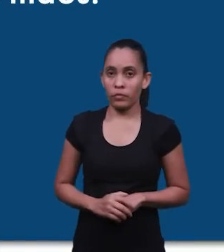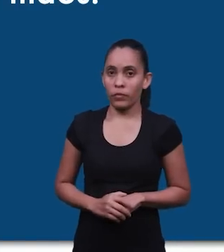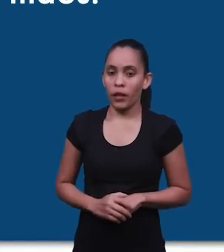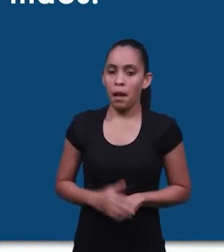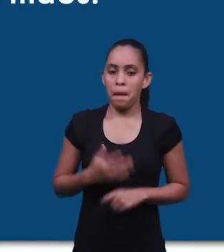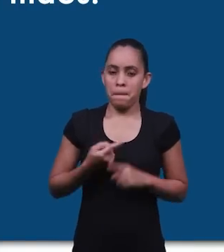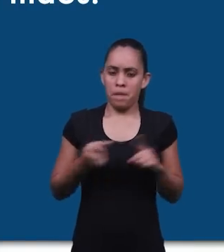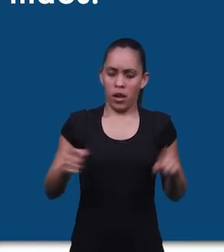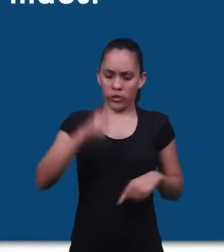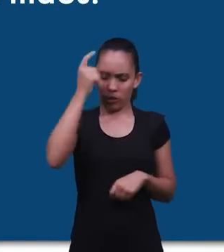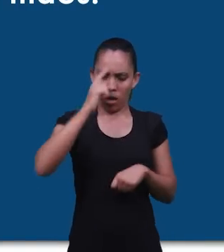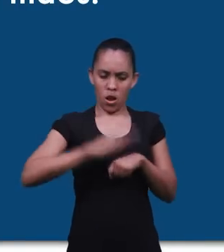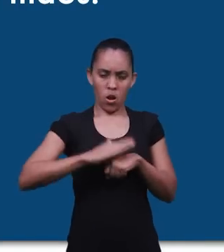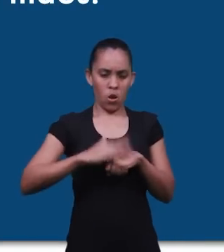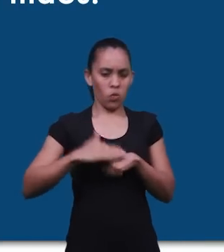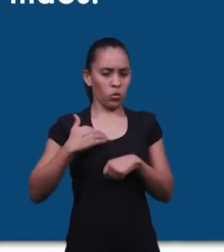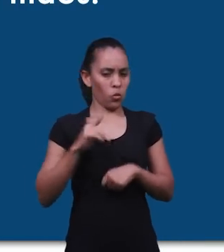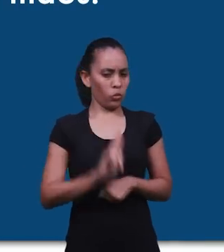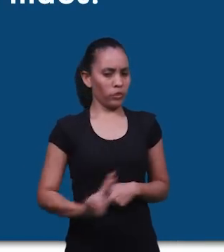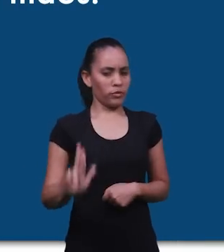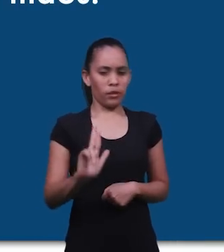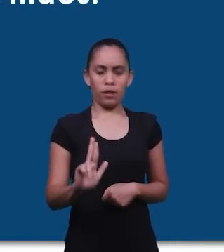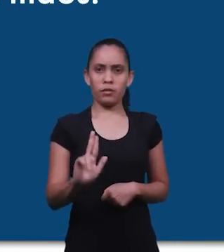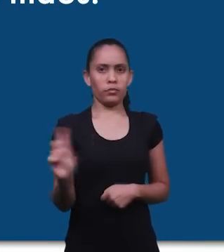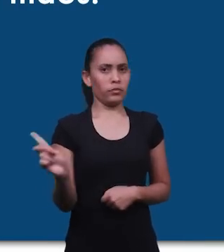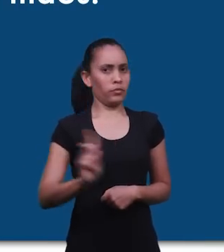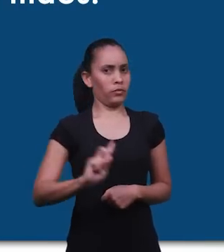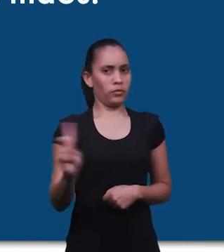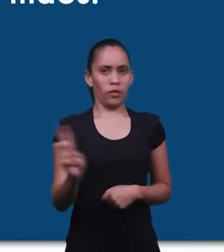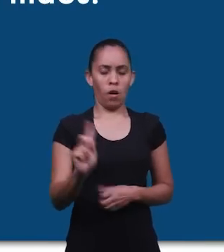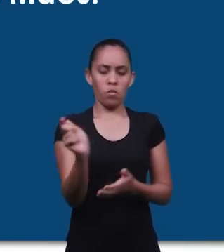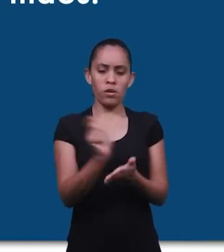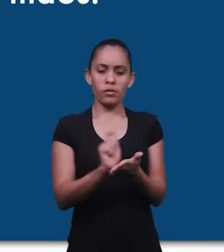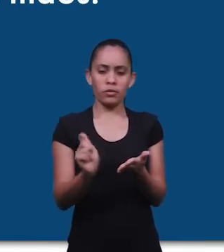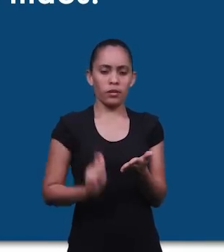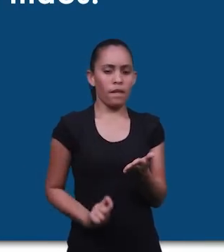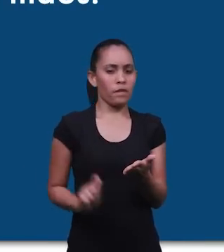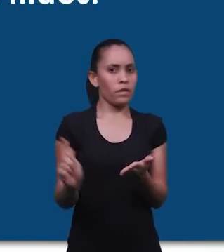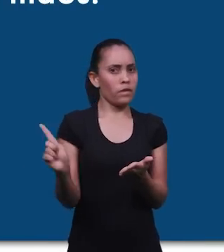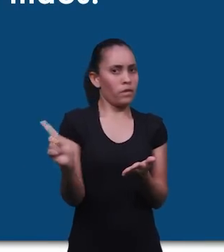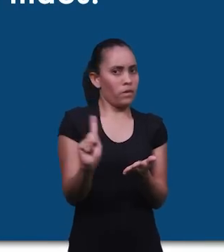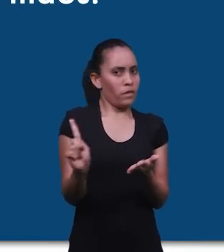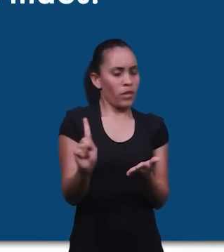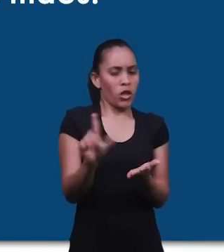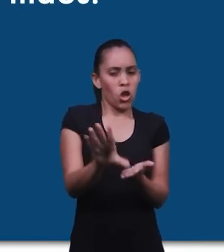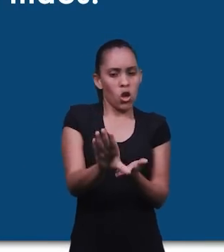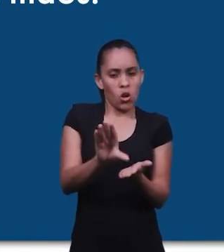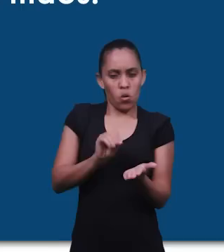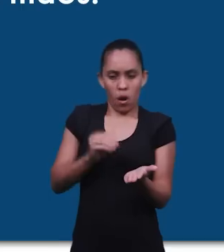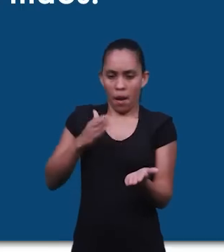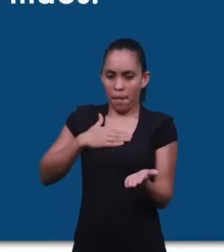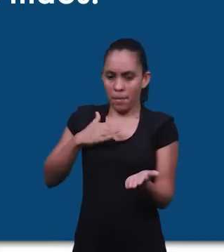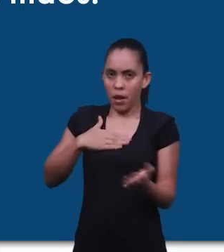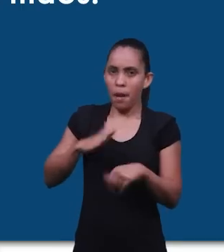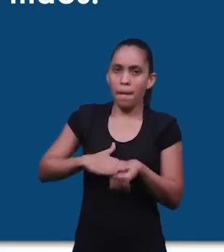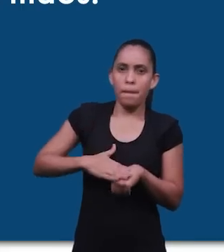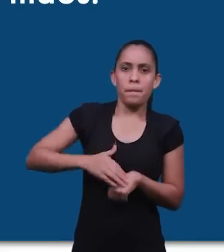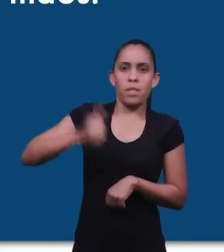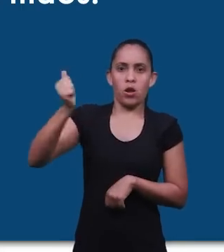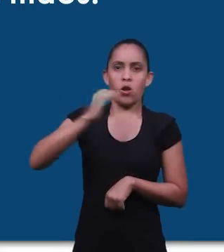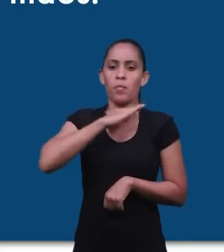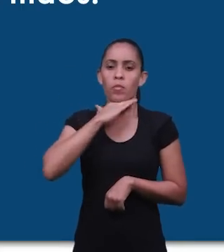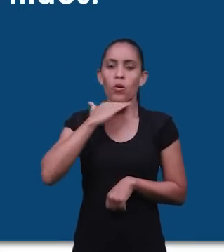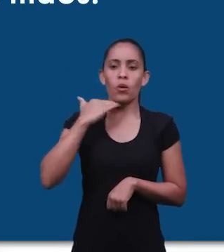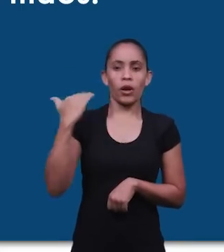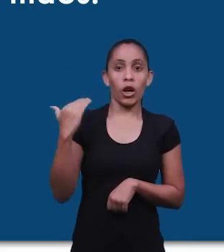mas eu de nenhuma destas coisas usei, e não escrevi isto para que assim se faça comigo, porque melhor me fora morrer do